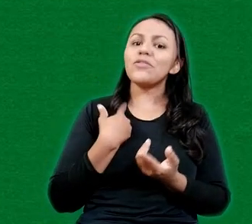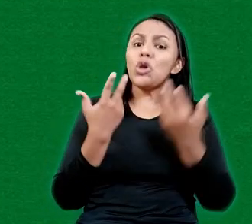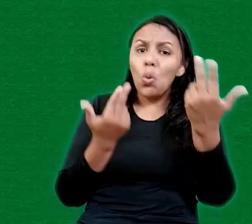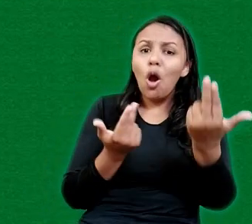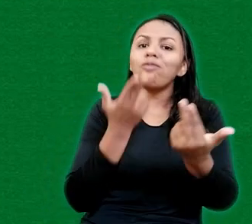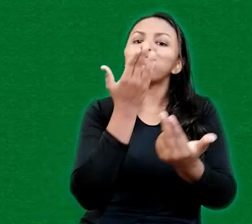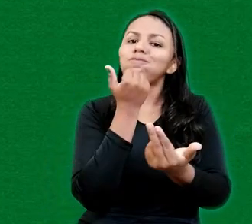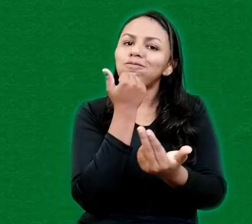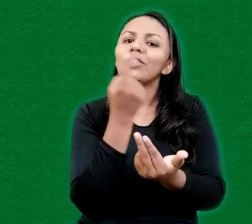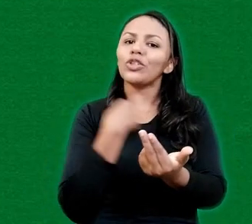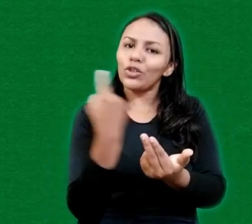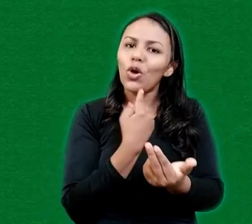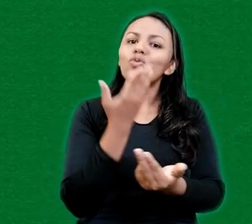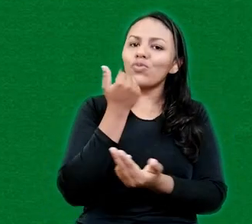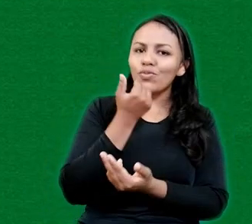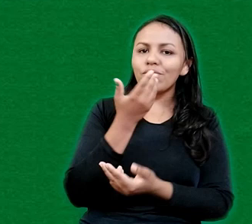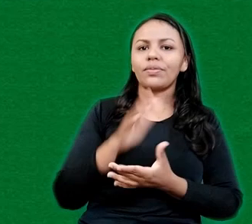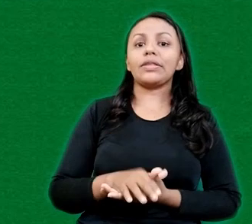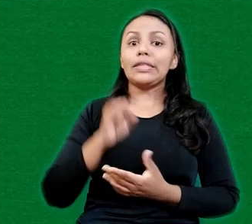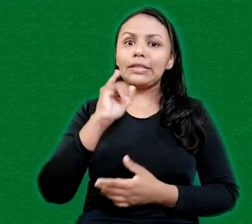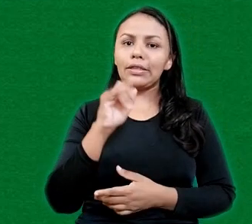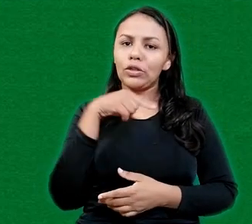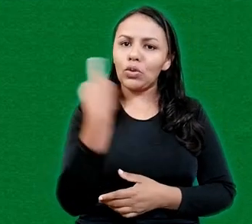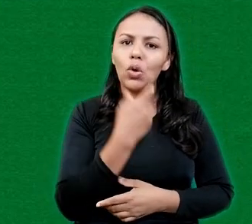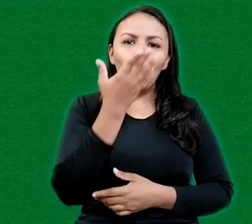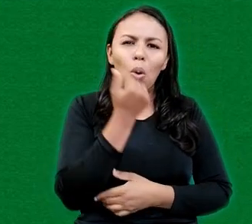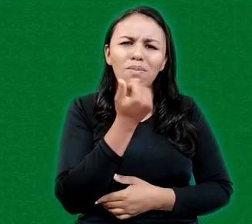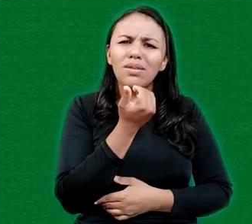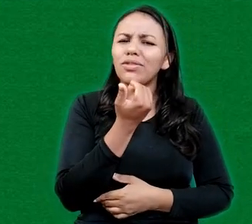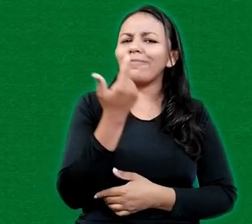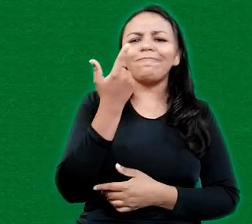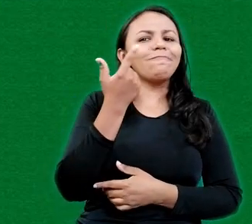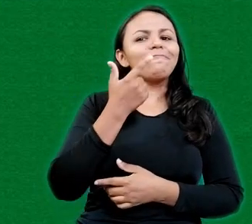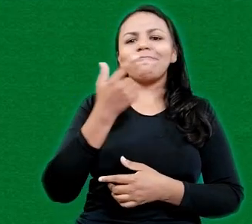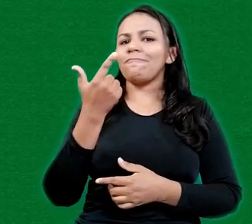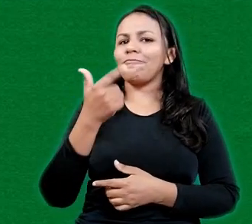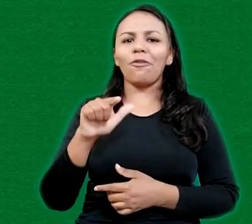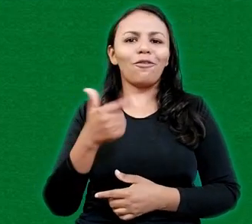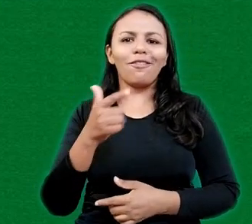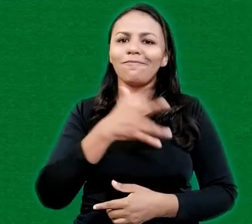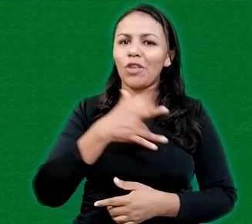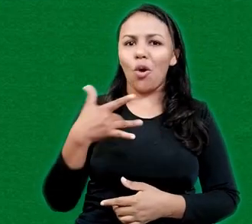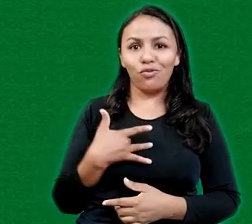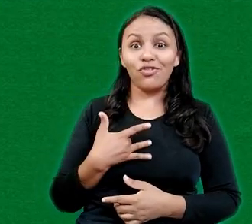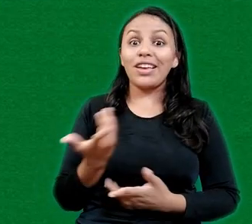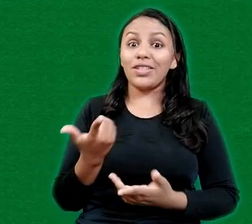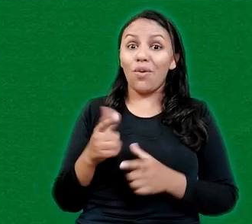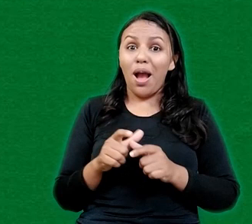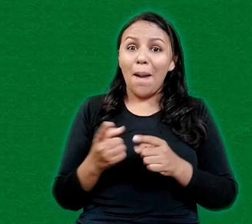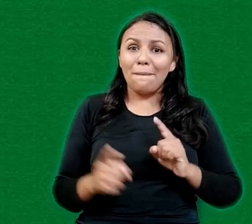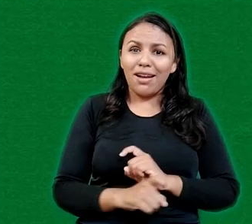nós ingerimos. Se nós ingerimos alimentos que não são saudáveis, essas bactérias gram-negativas, elas vão